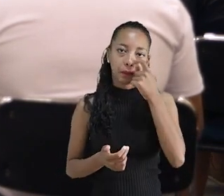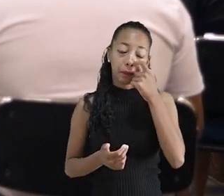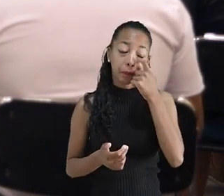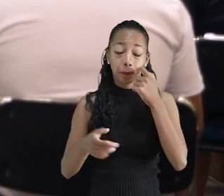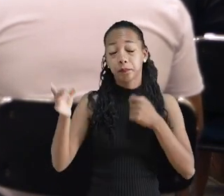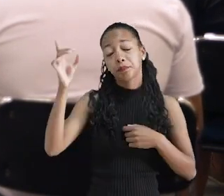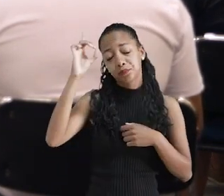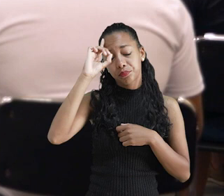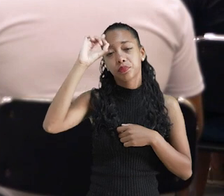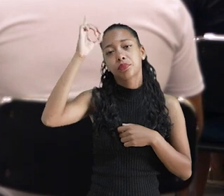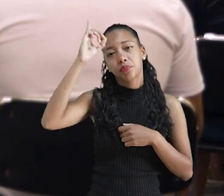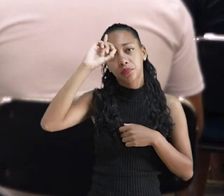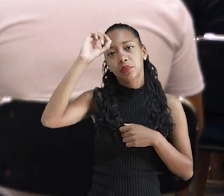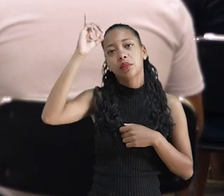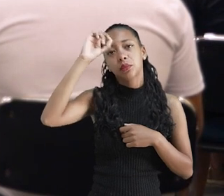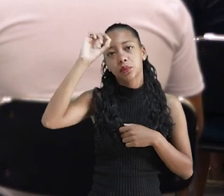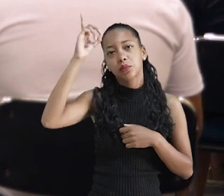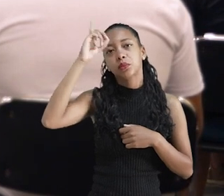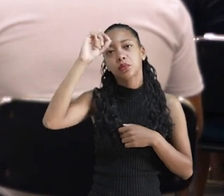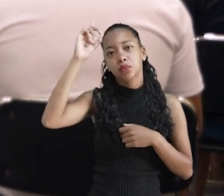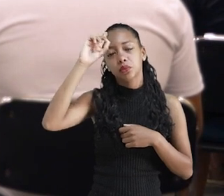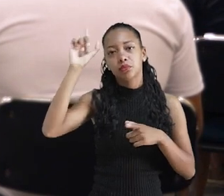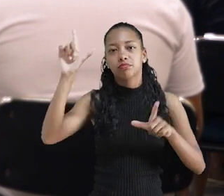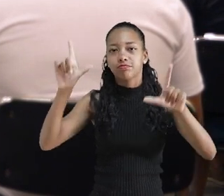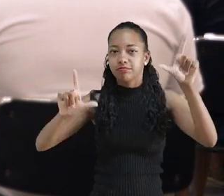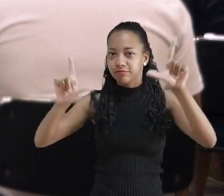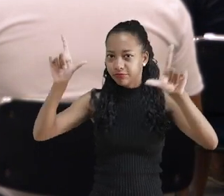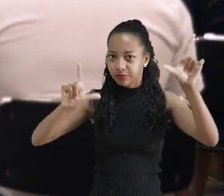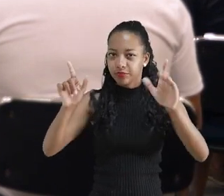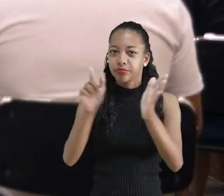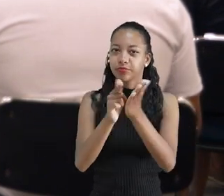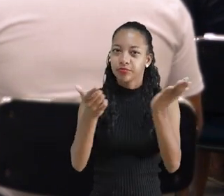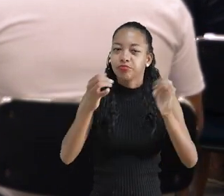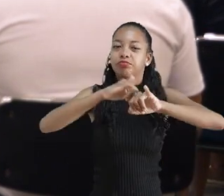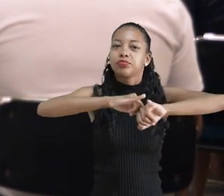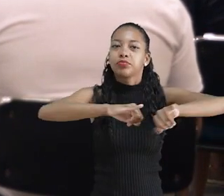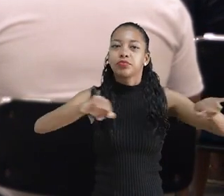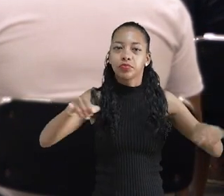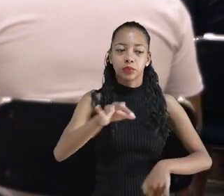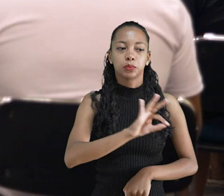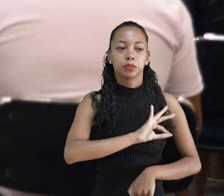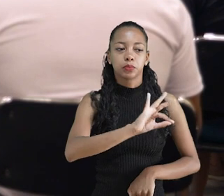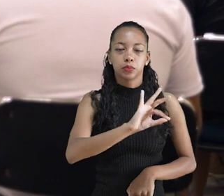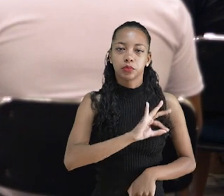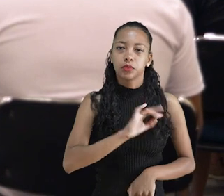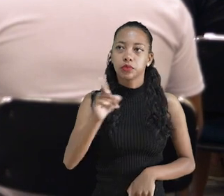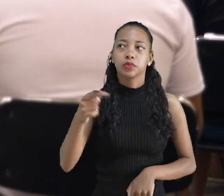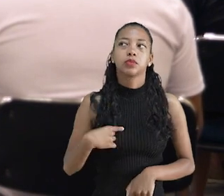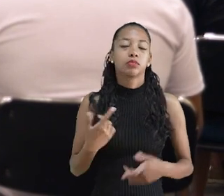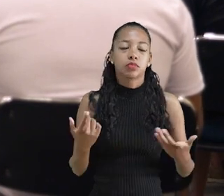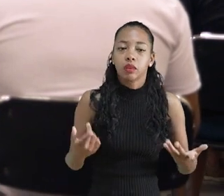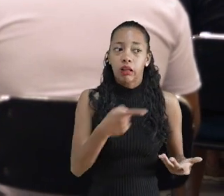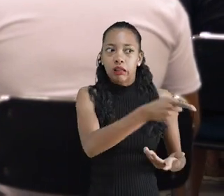Eh diariamente nos nos programas policialescos aqueles da hora do almoço né é colocado o bairro o